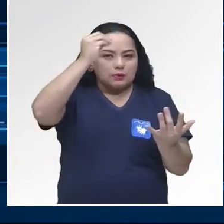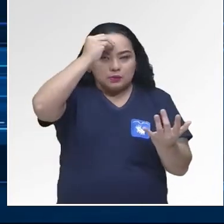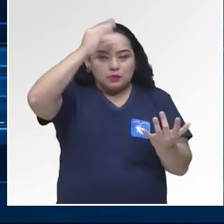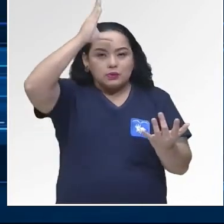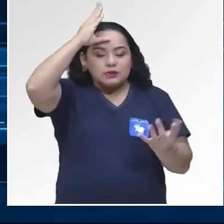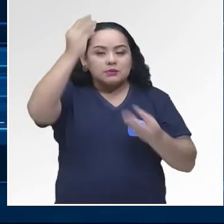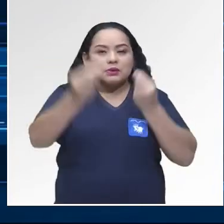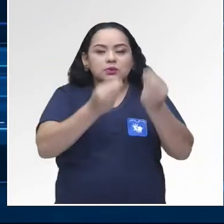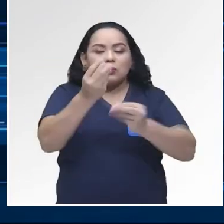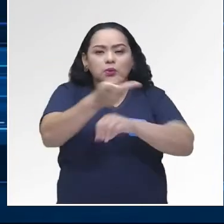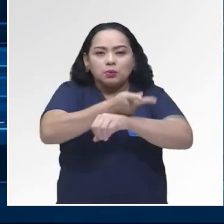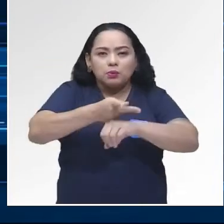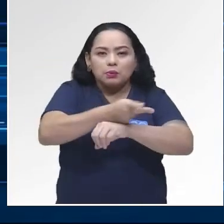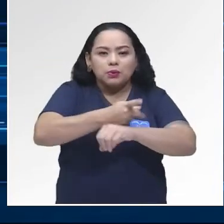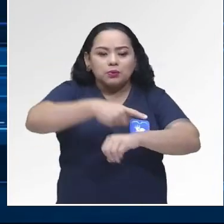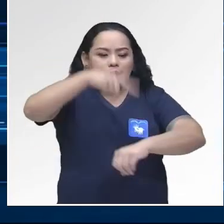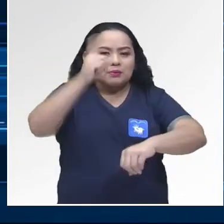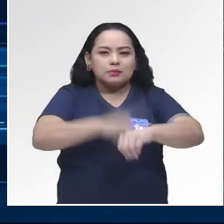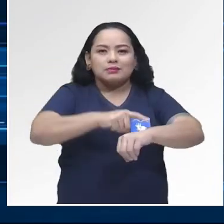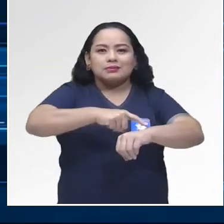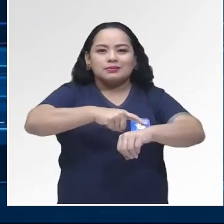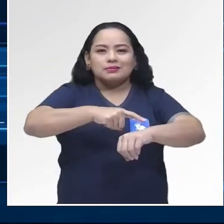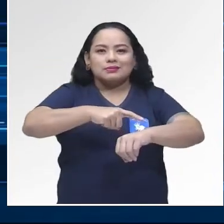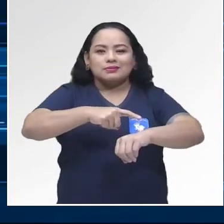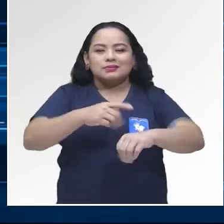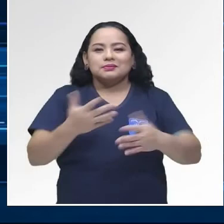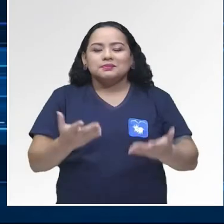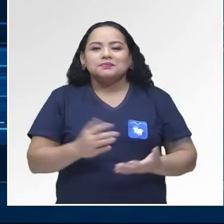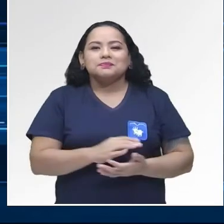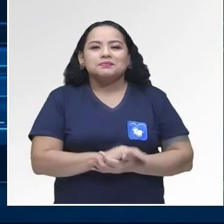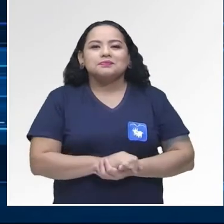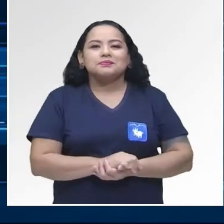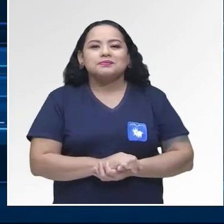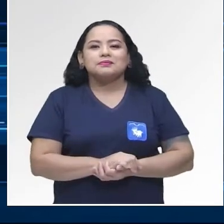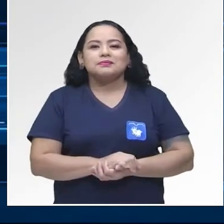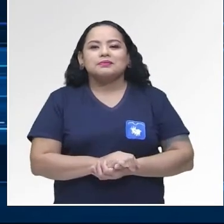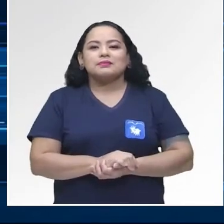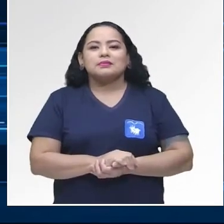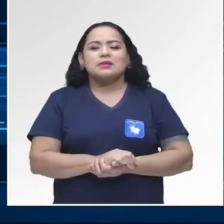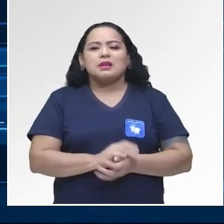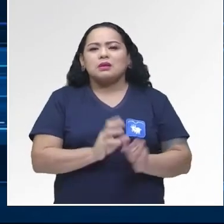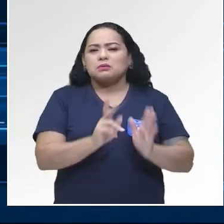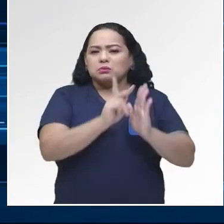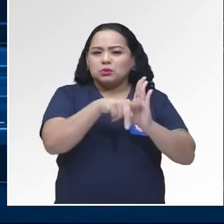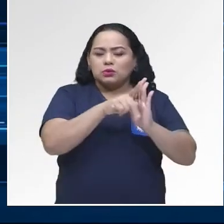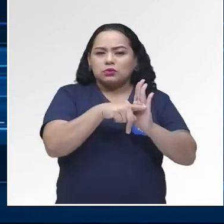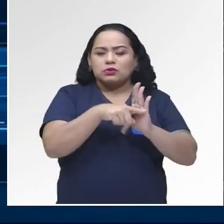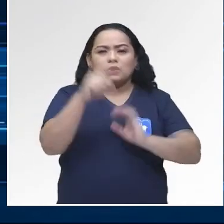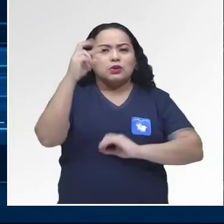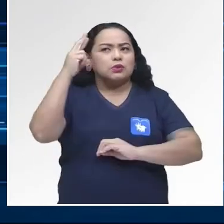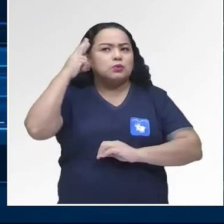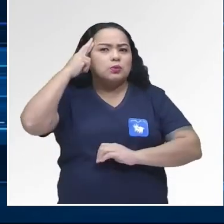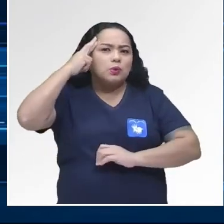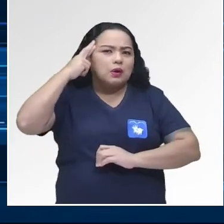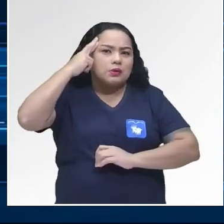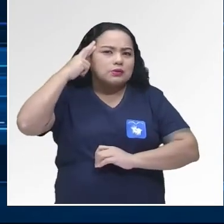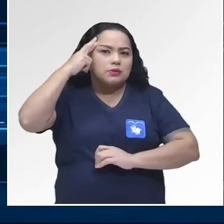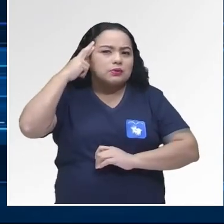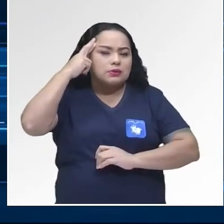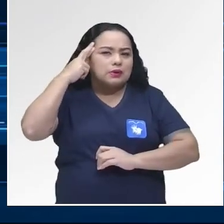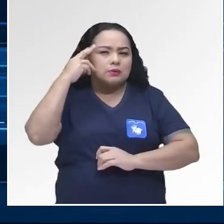busca do momento, né? Então não é um projeto racional que ele dê